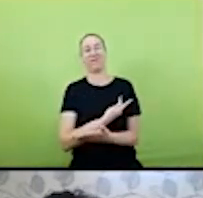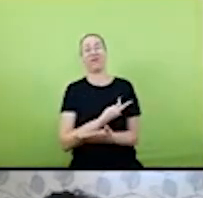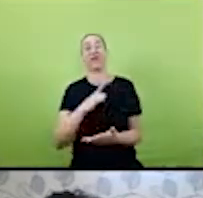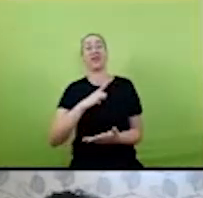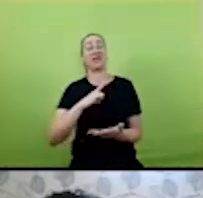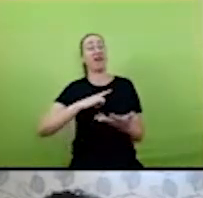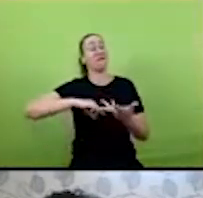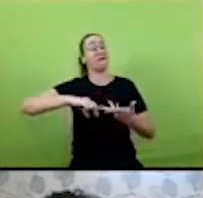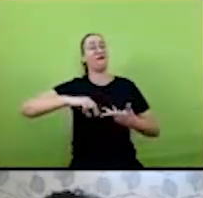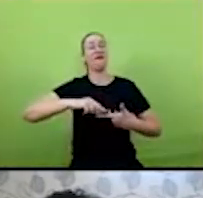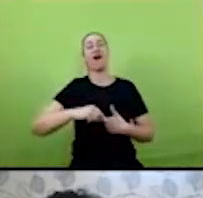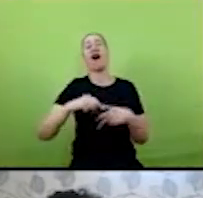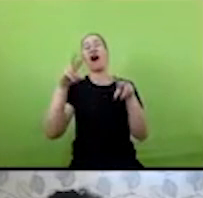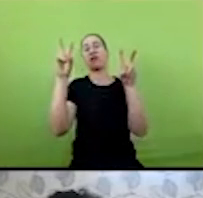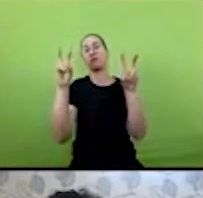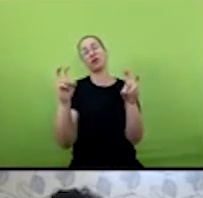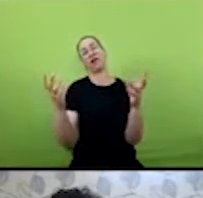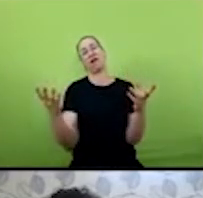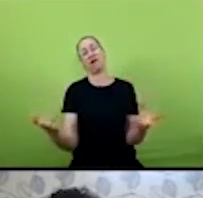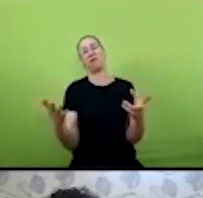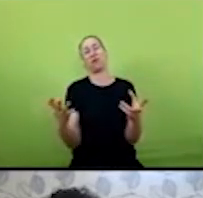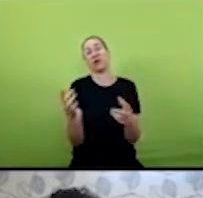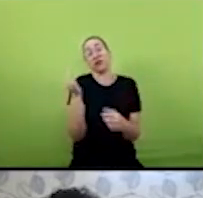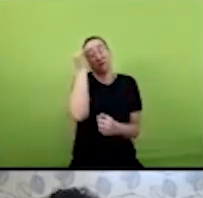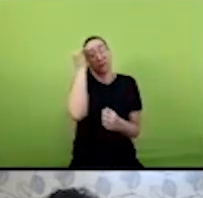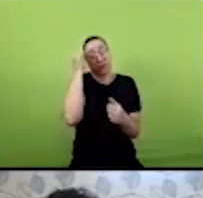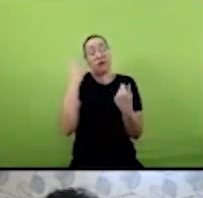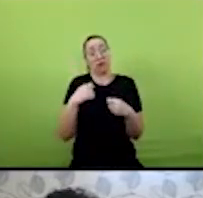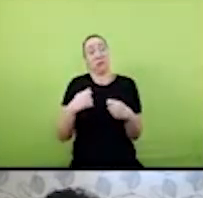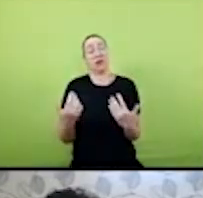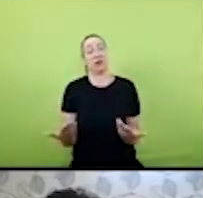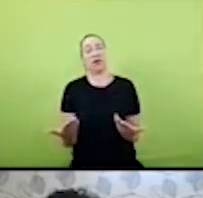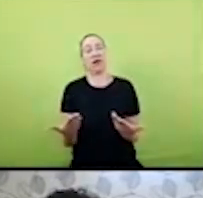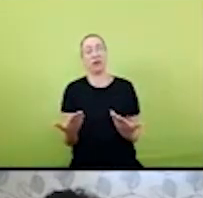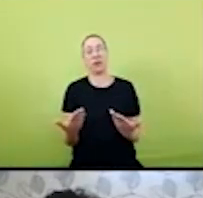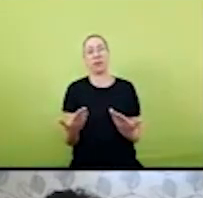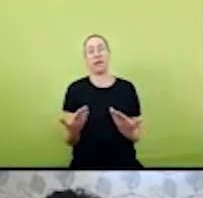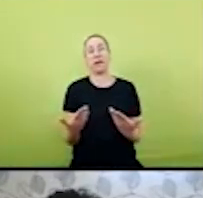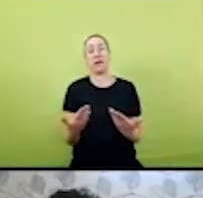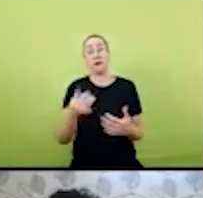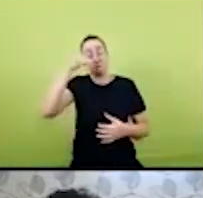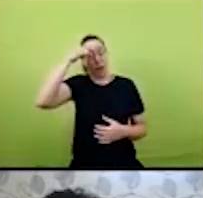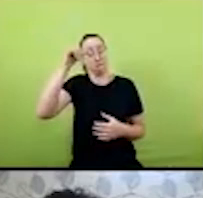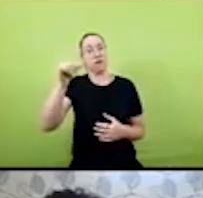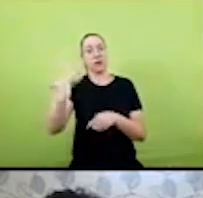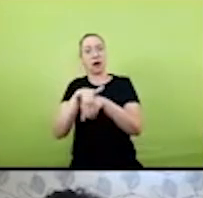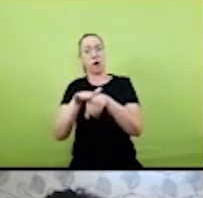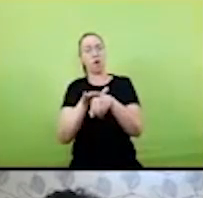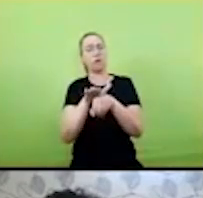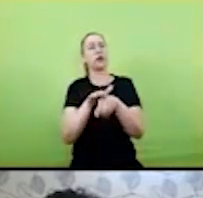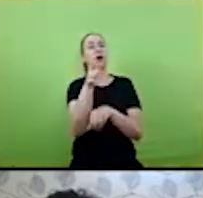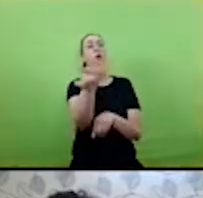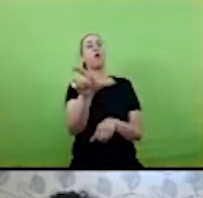situações. A minha namorada não conversa com esse tipo de rapaz. Então, teve um